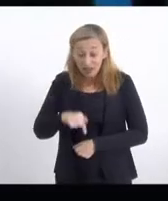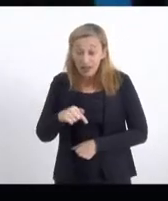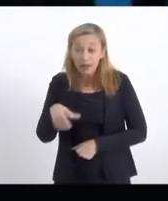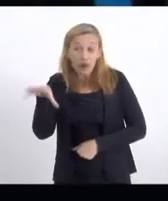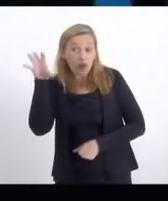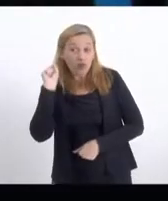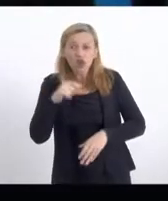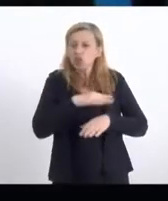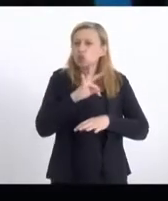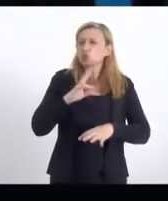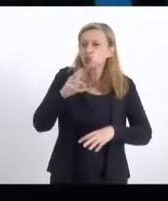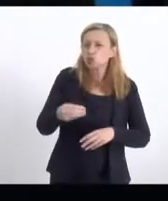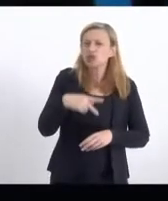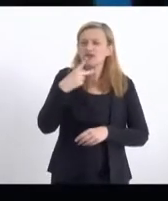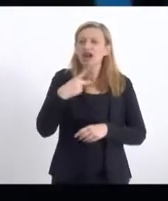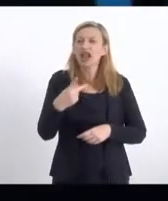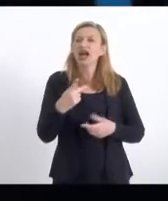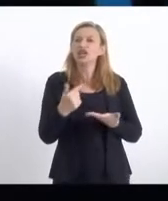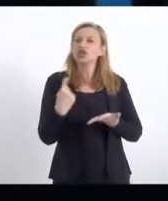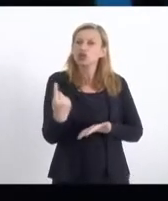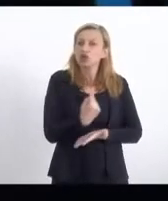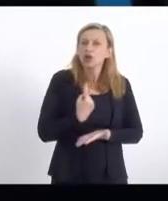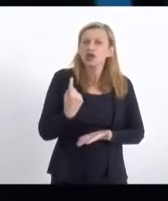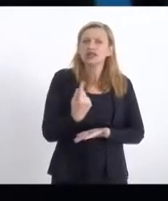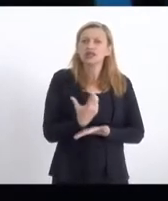falar. Nós vamos fazer